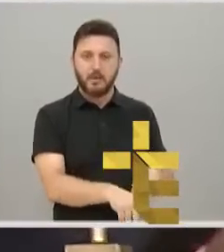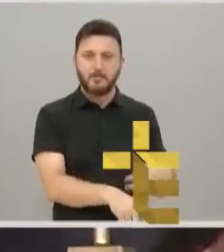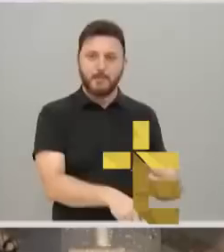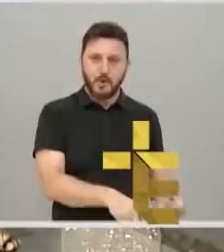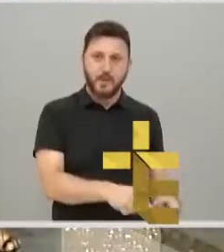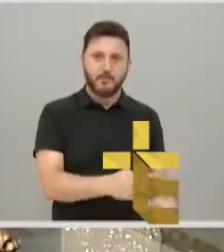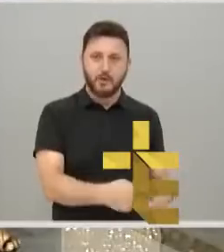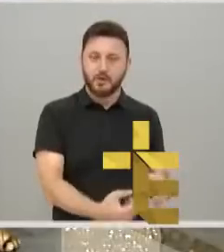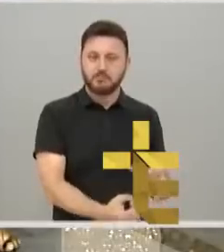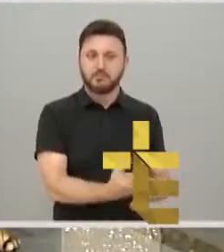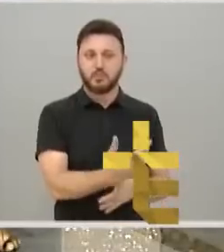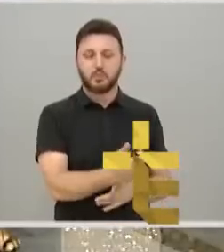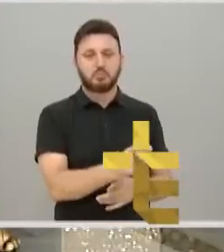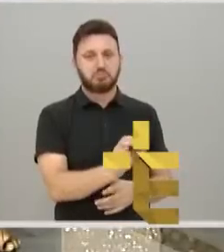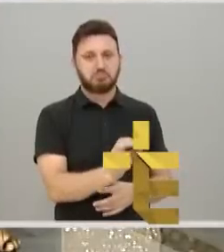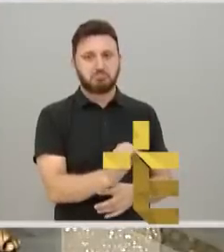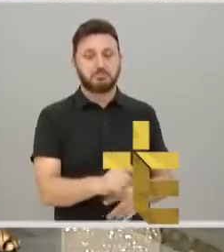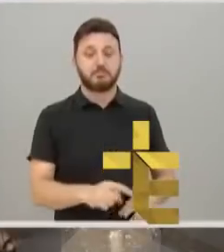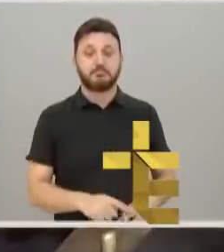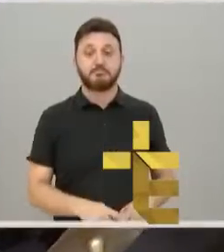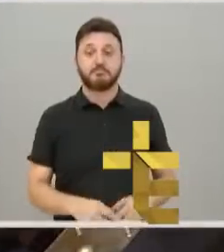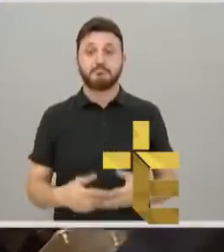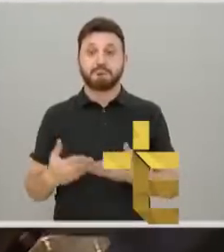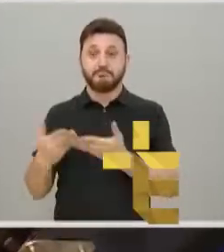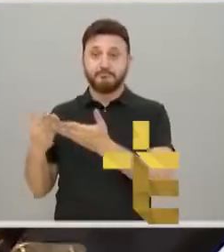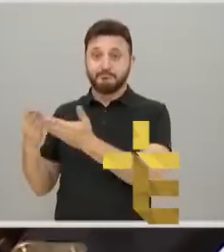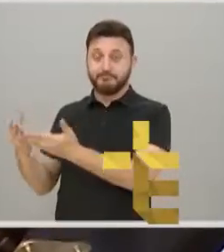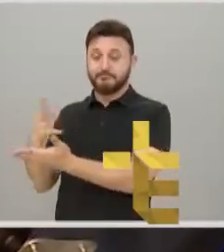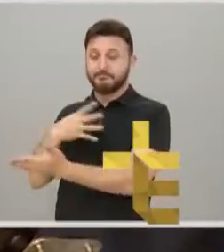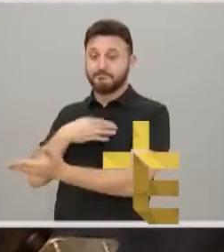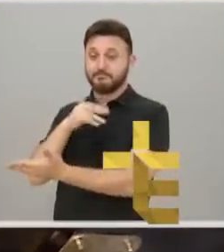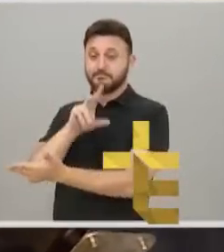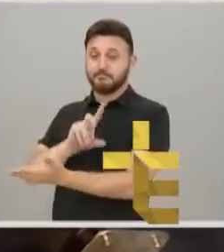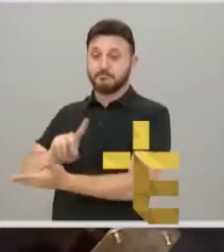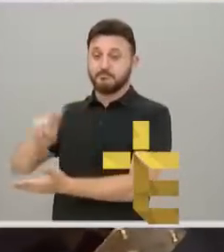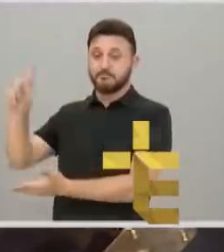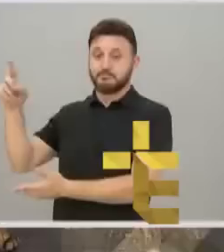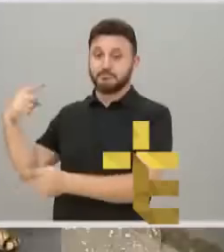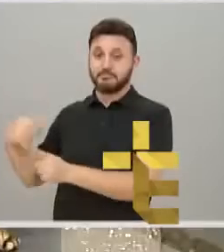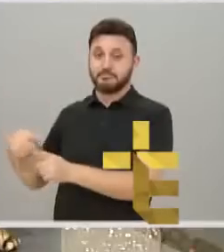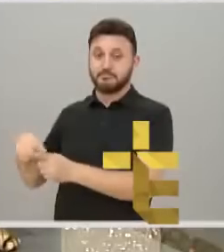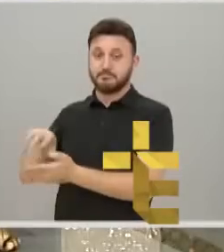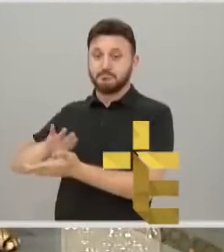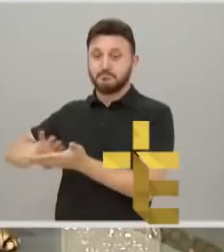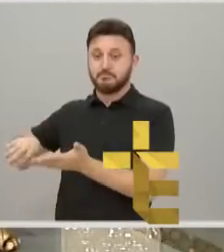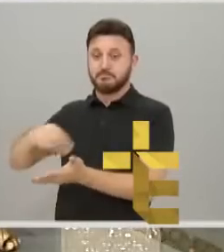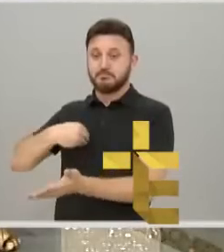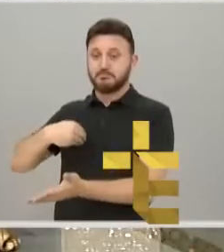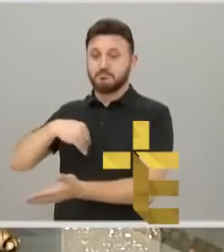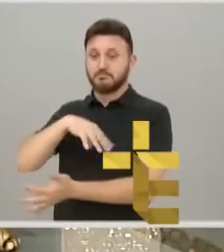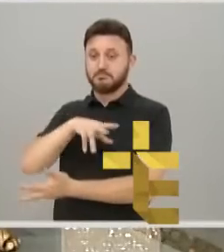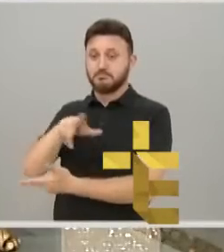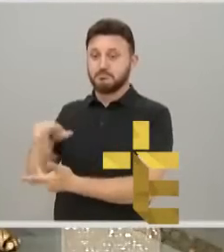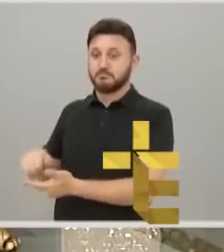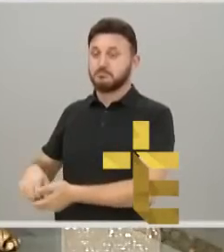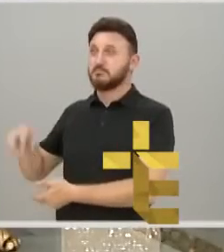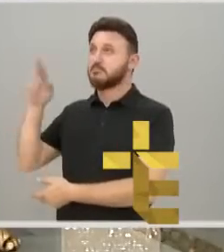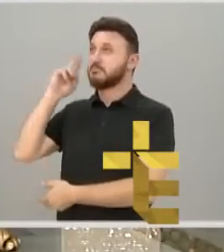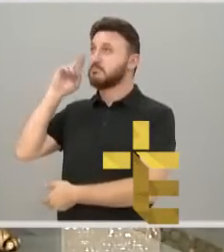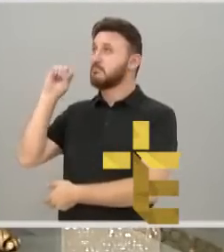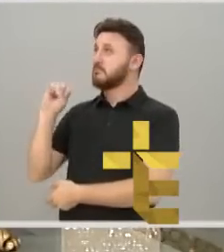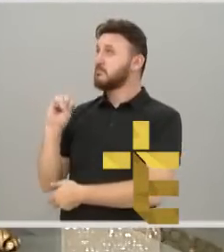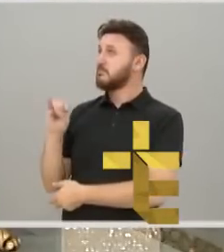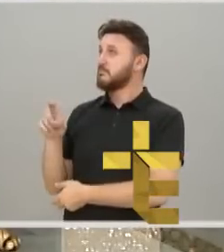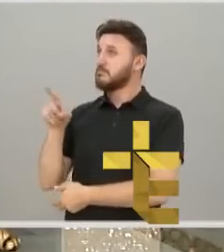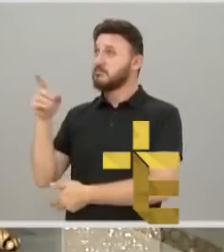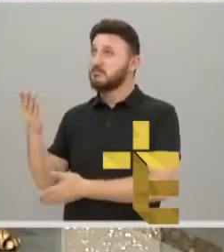não produzirá frutos. Eis o Cordeiro de Deus, eis aquele que tira o pecado do mundo. Senhor,